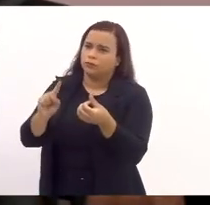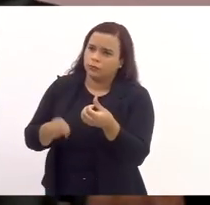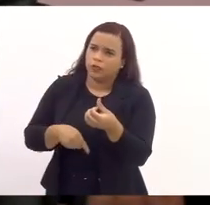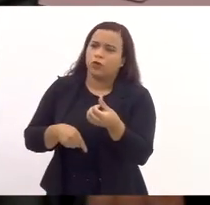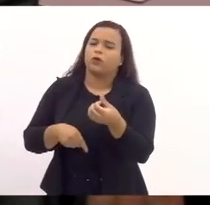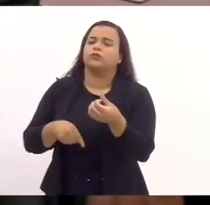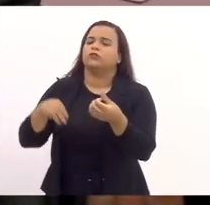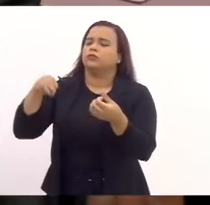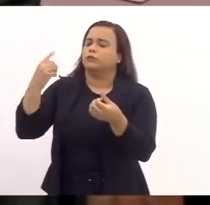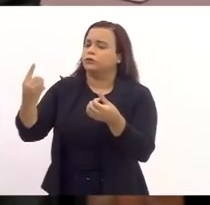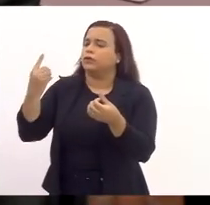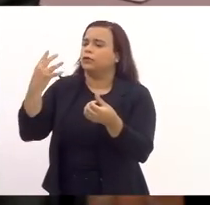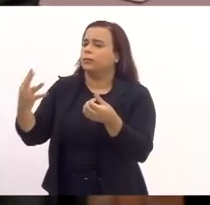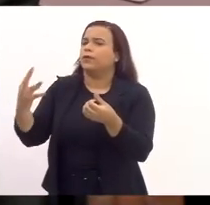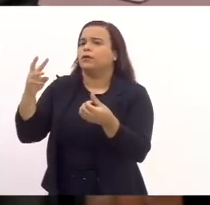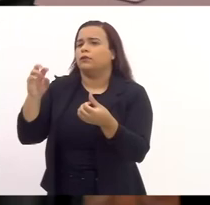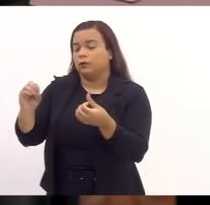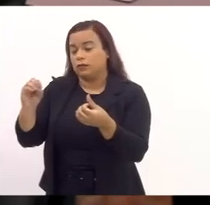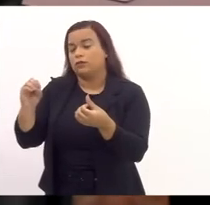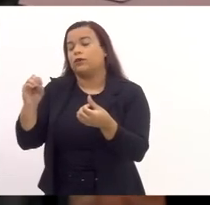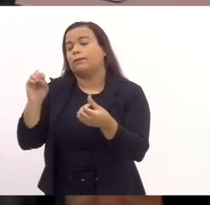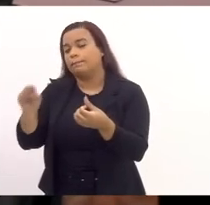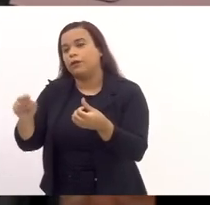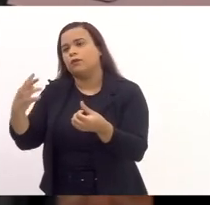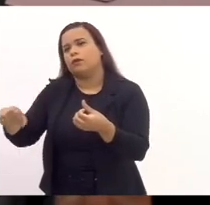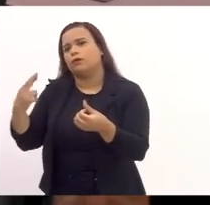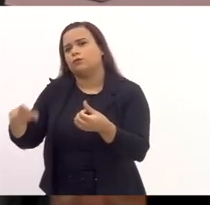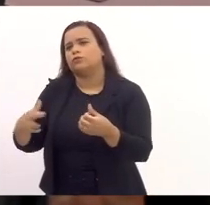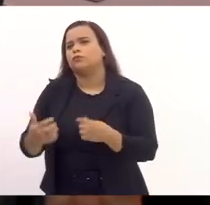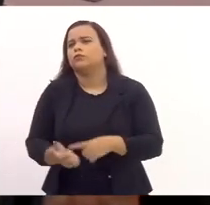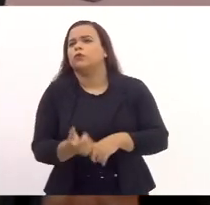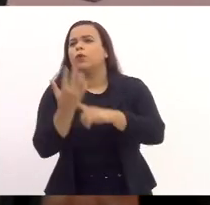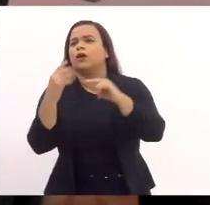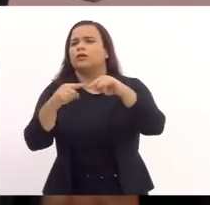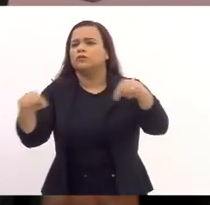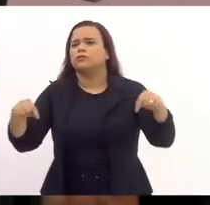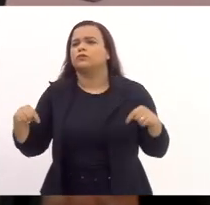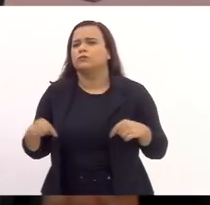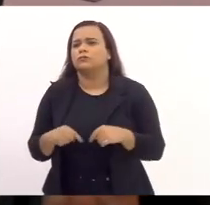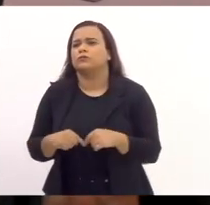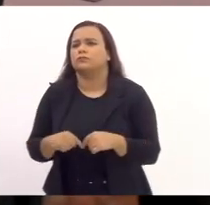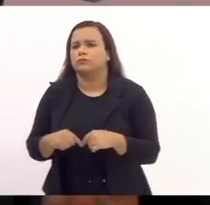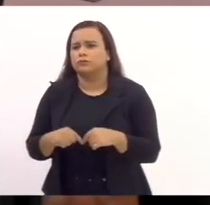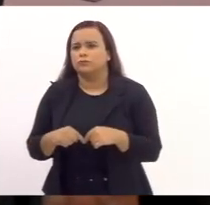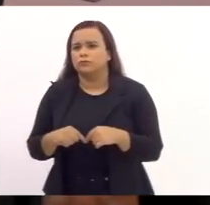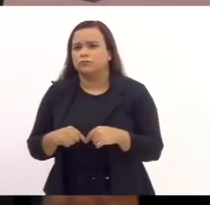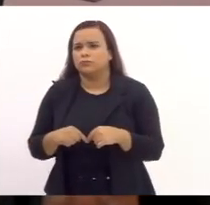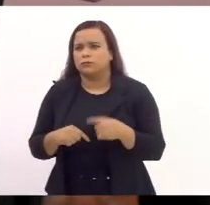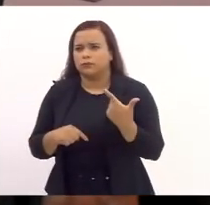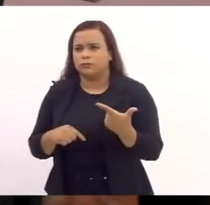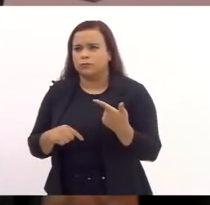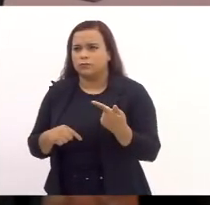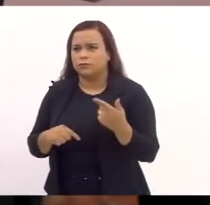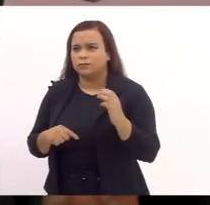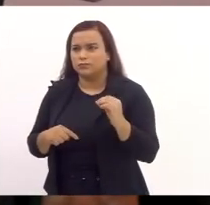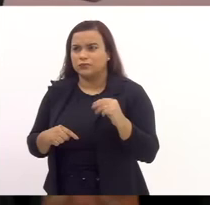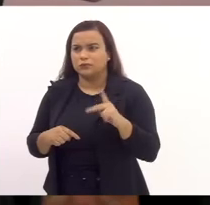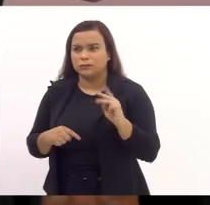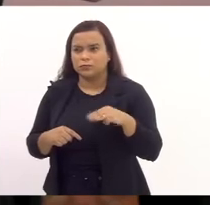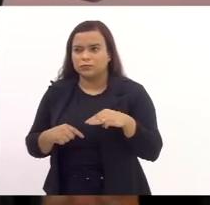R$6.141.000. Então, eu tenho quais são os terrenos em caminho. Quantos terrenos vocês têm? Ao longo dos 270 quilômetros de malha